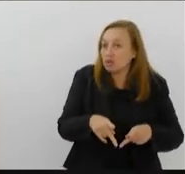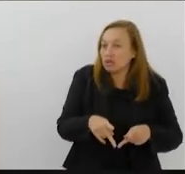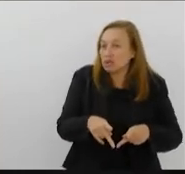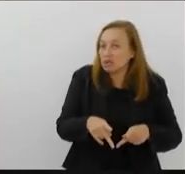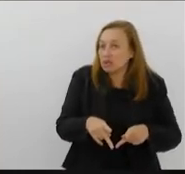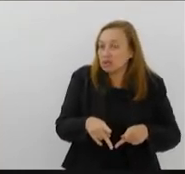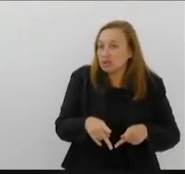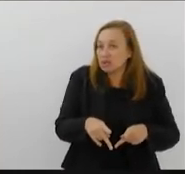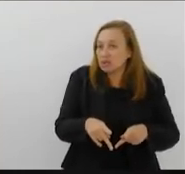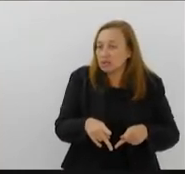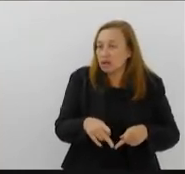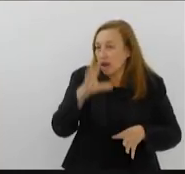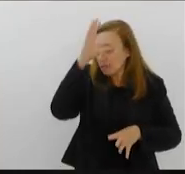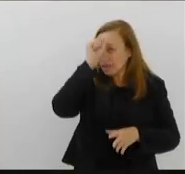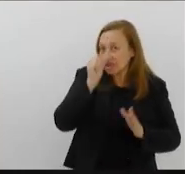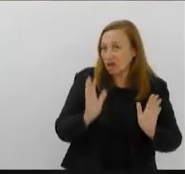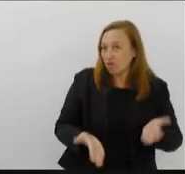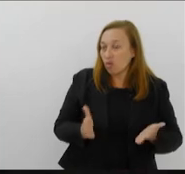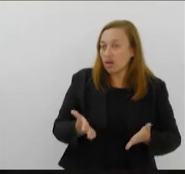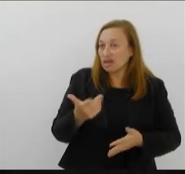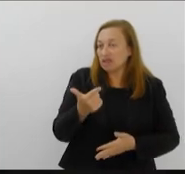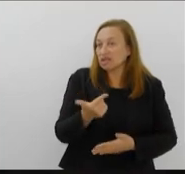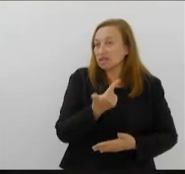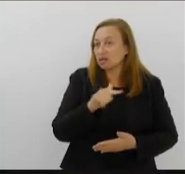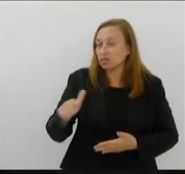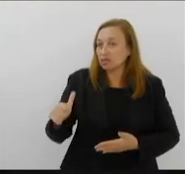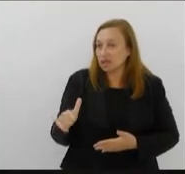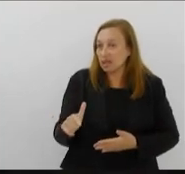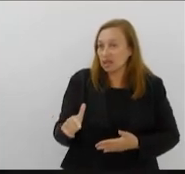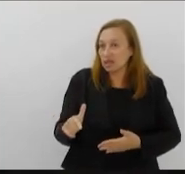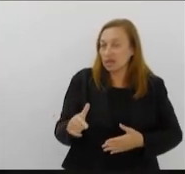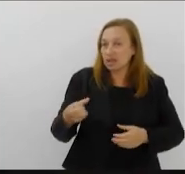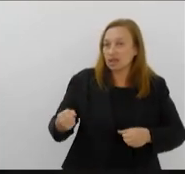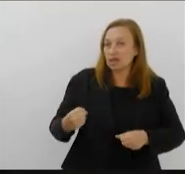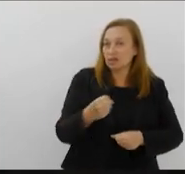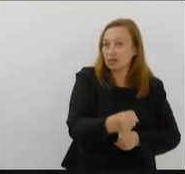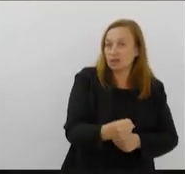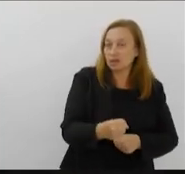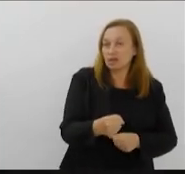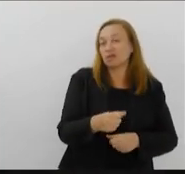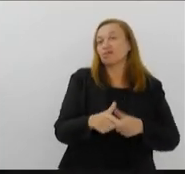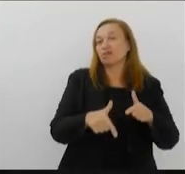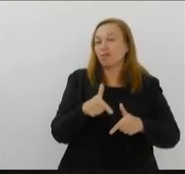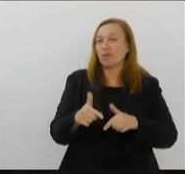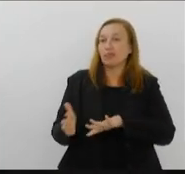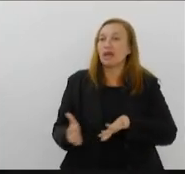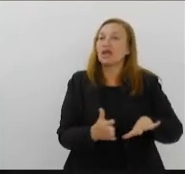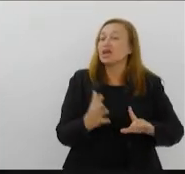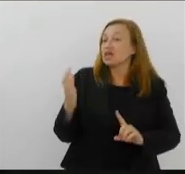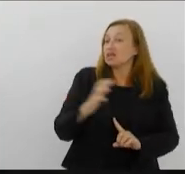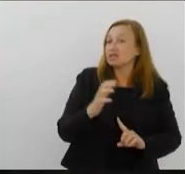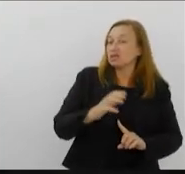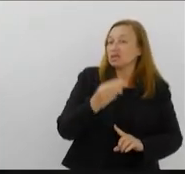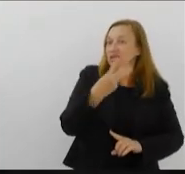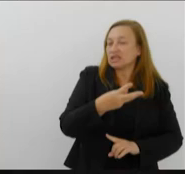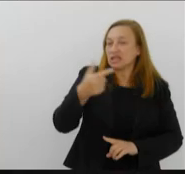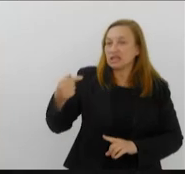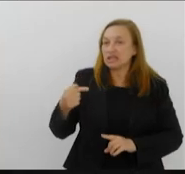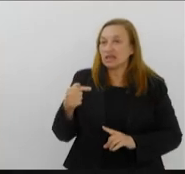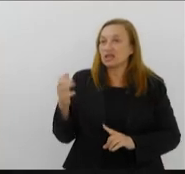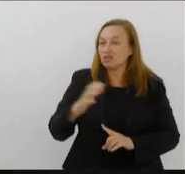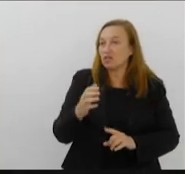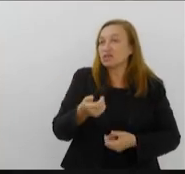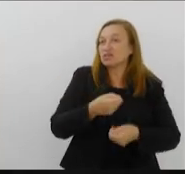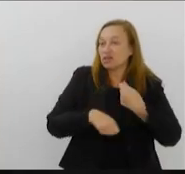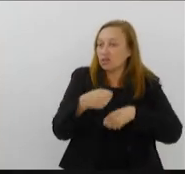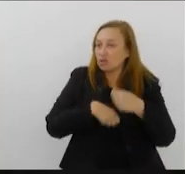termo agora aqui com o Barão. Cara, com 37% de uma população que influencia numa economia que poderia